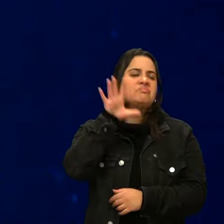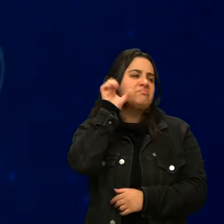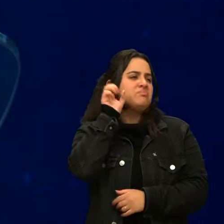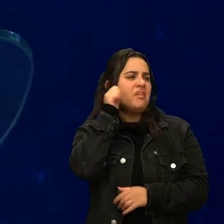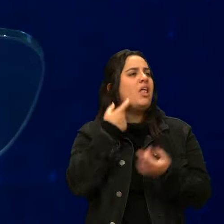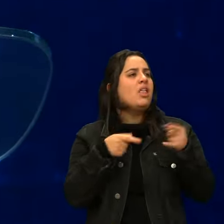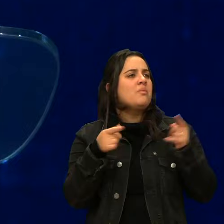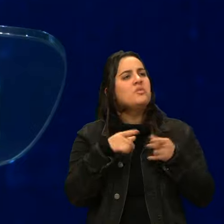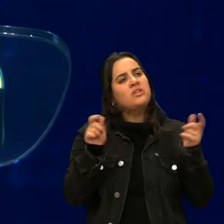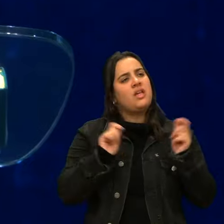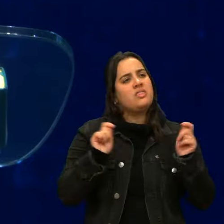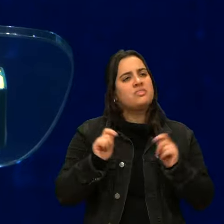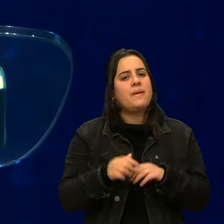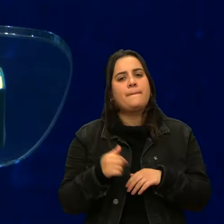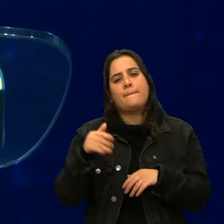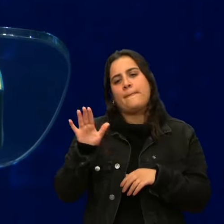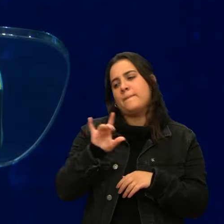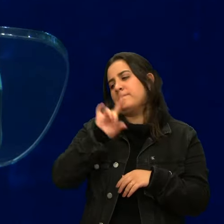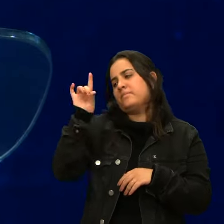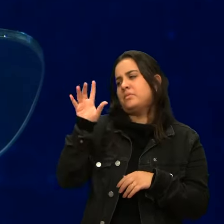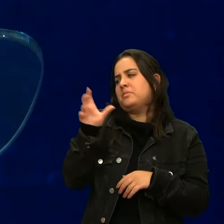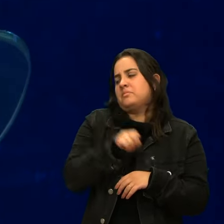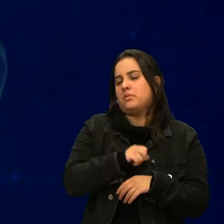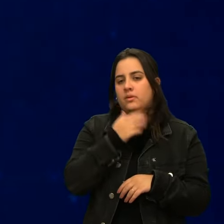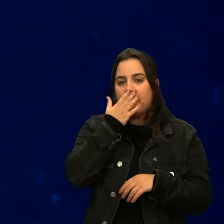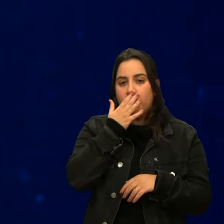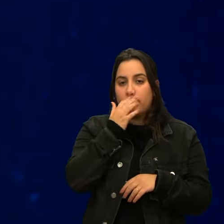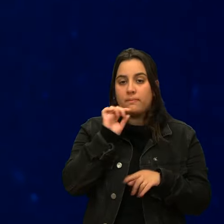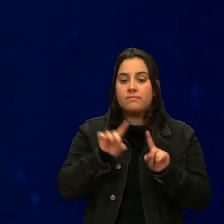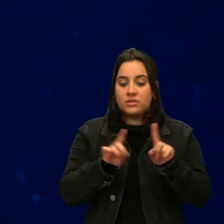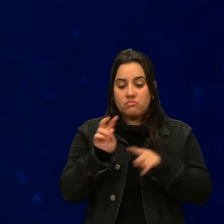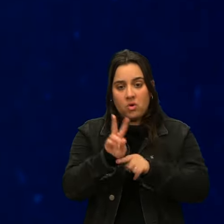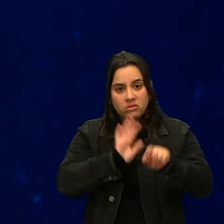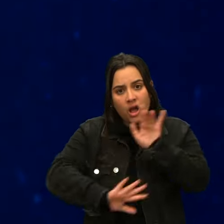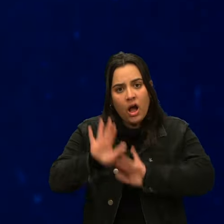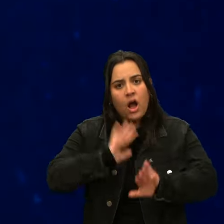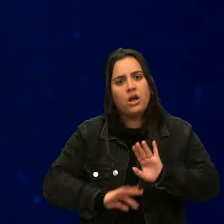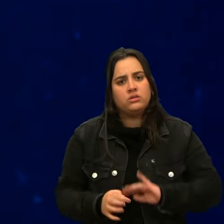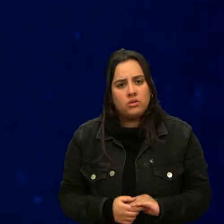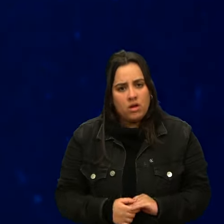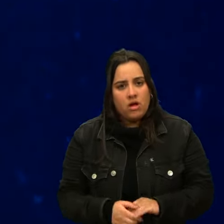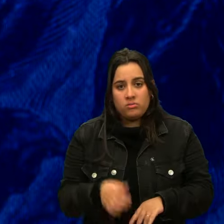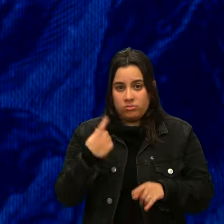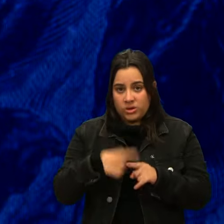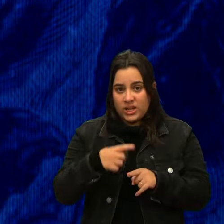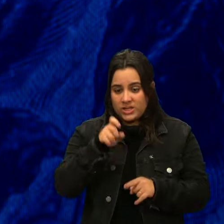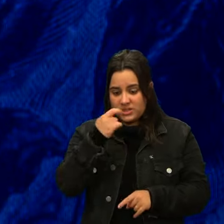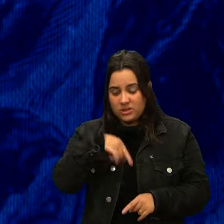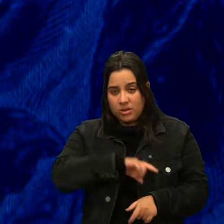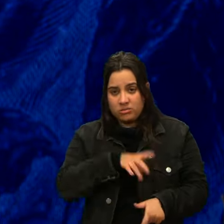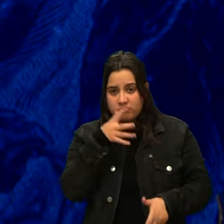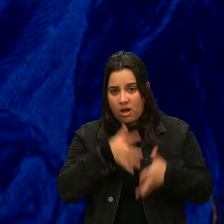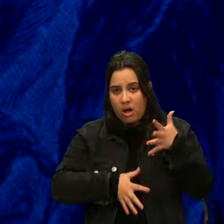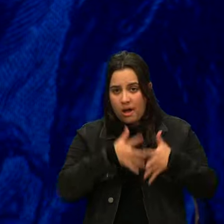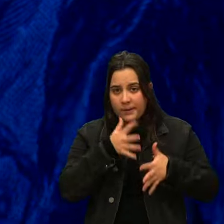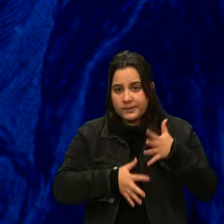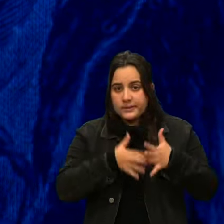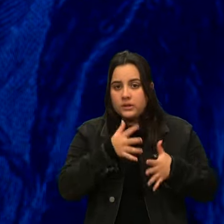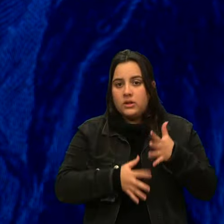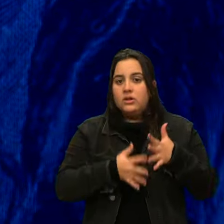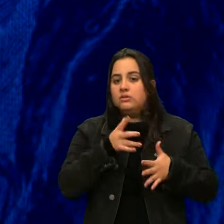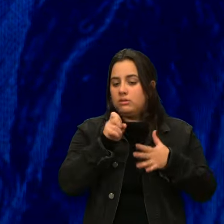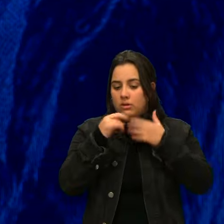nada. Não, que isso, Deus é amor. Mas cuidado. Porque quando a gente se distrai, quando nós não